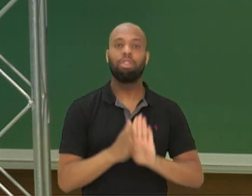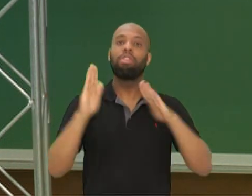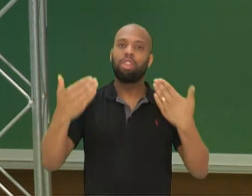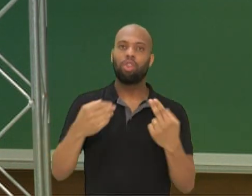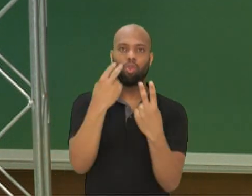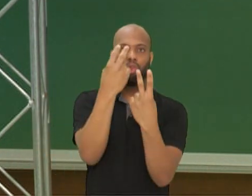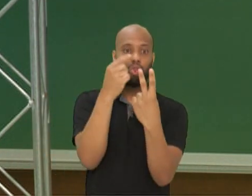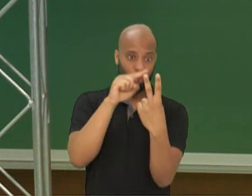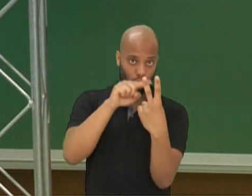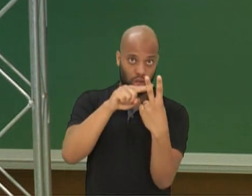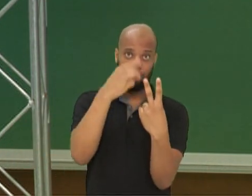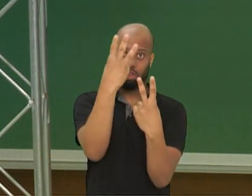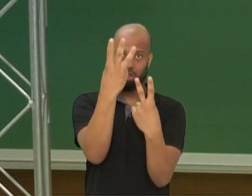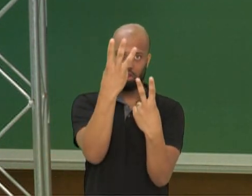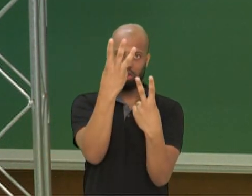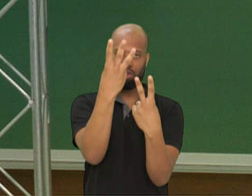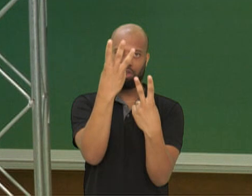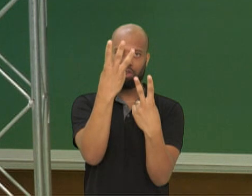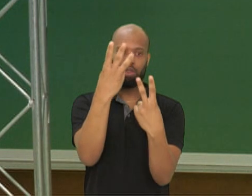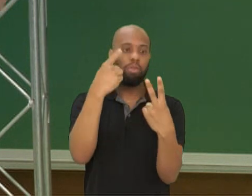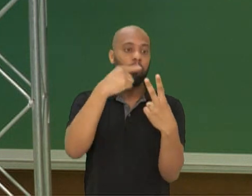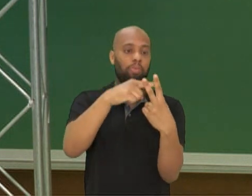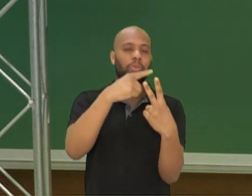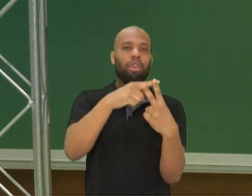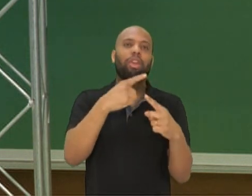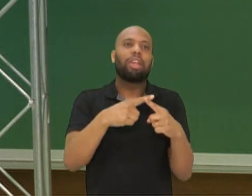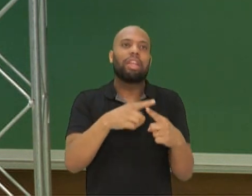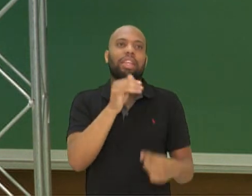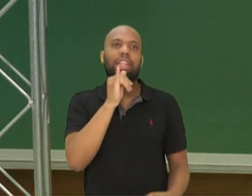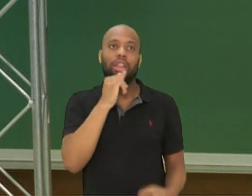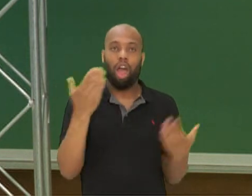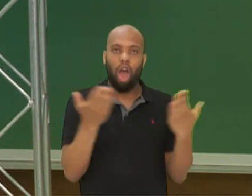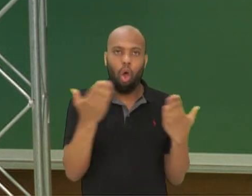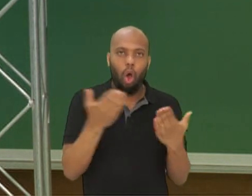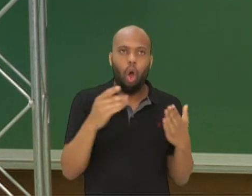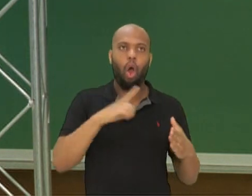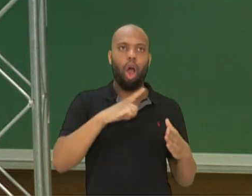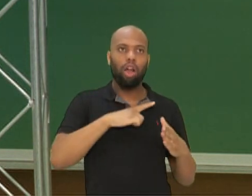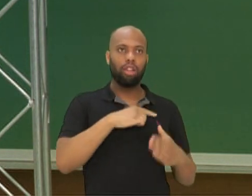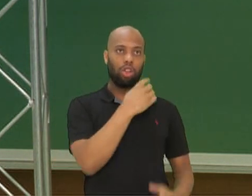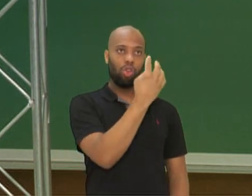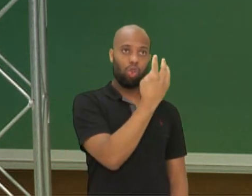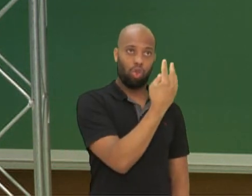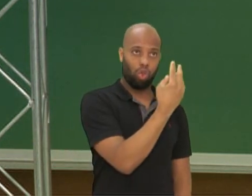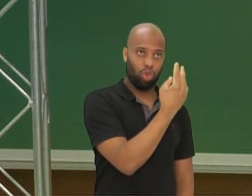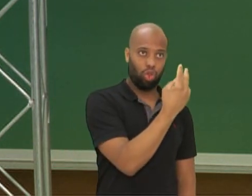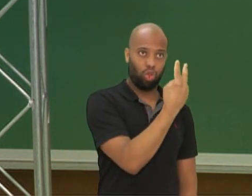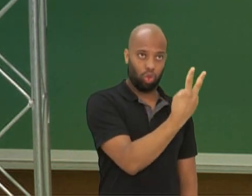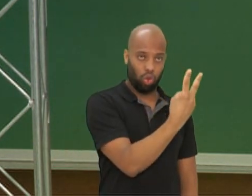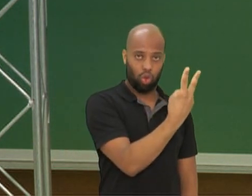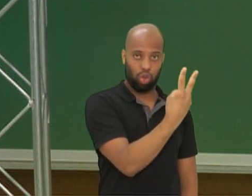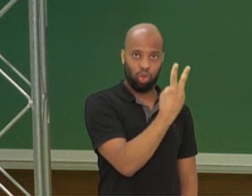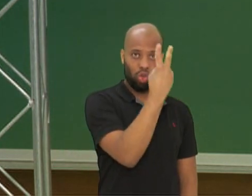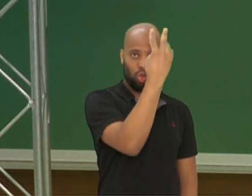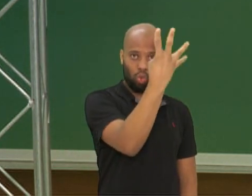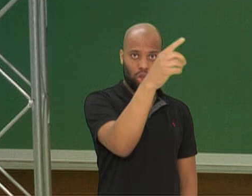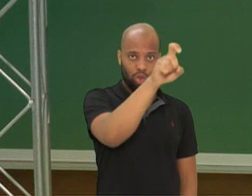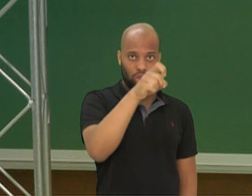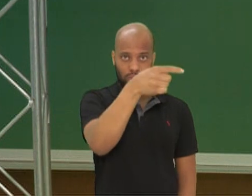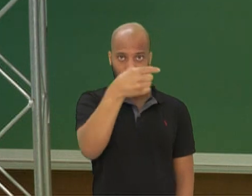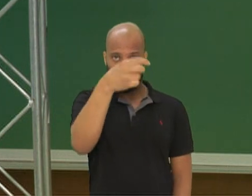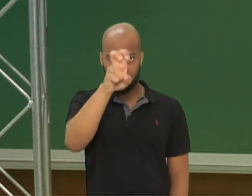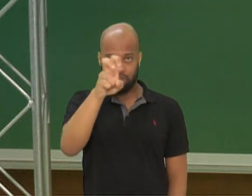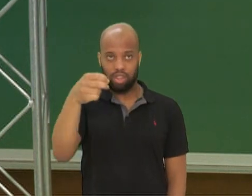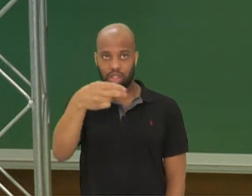gente faz isso. Pega o 2 elevado a 4x menos 5 igual a 2 elevado a 3. Agora que as